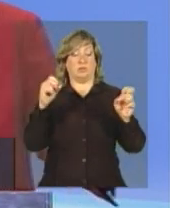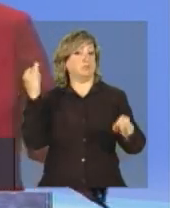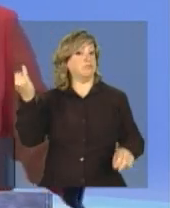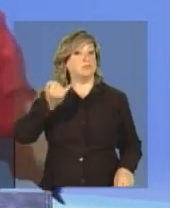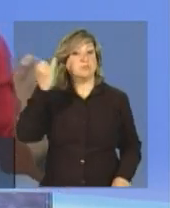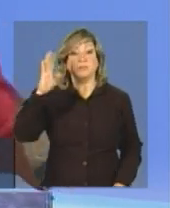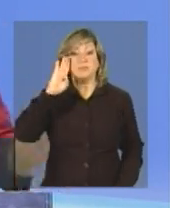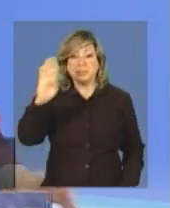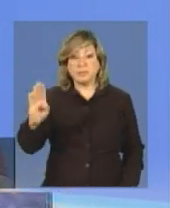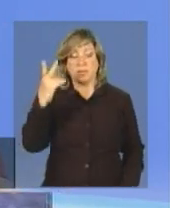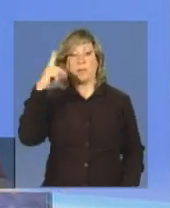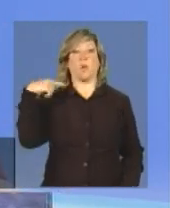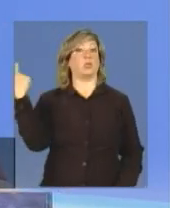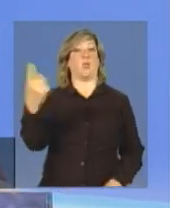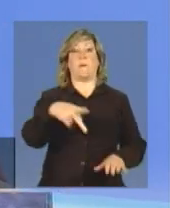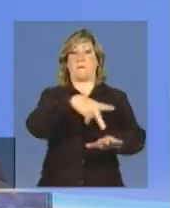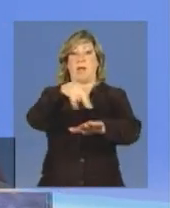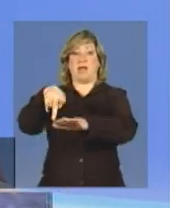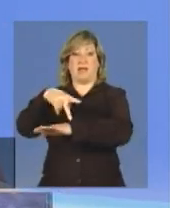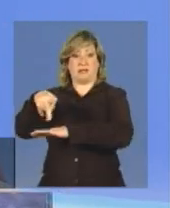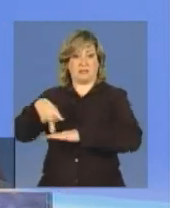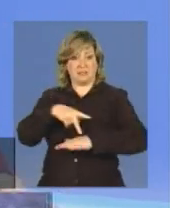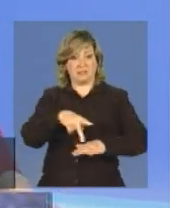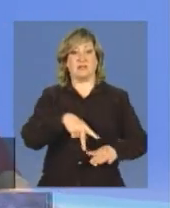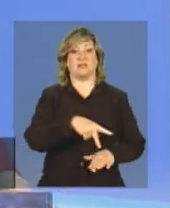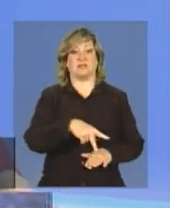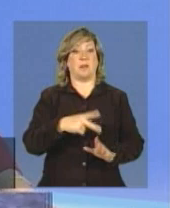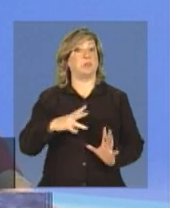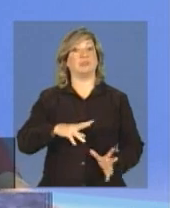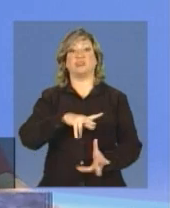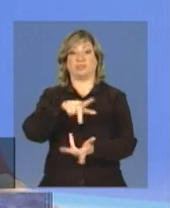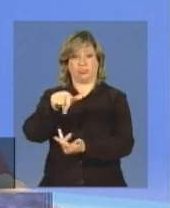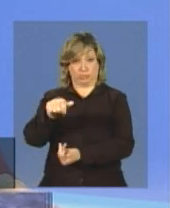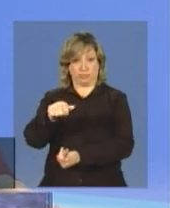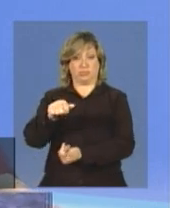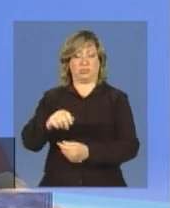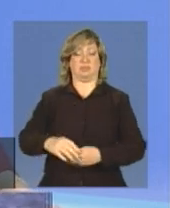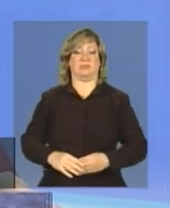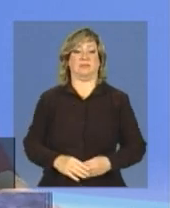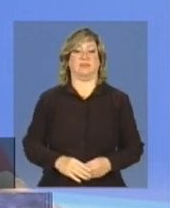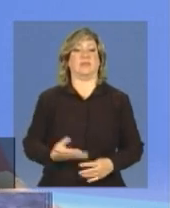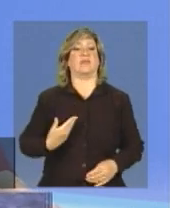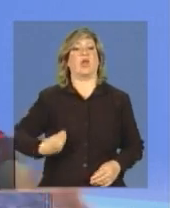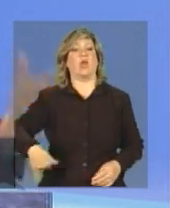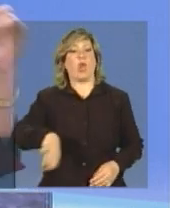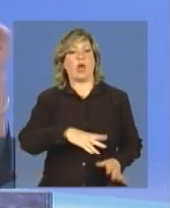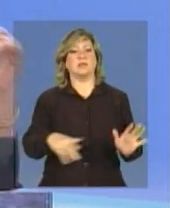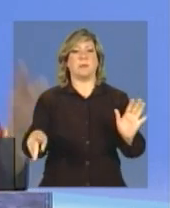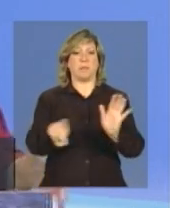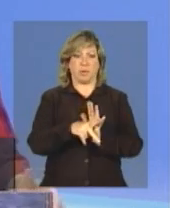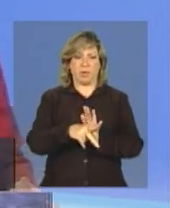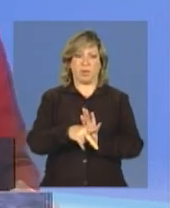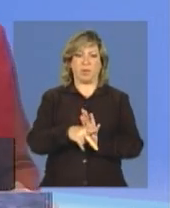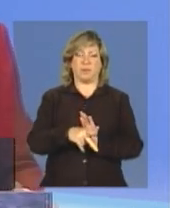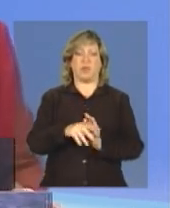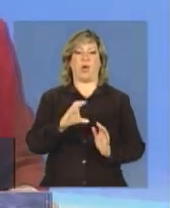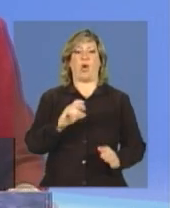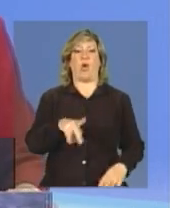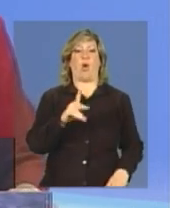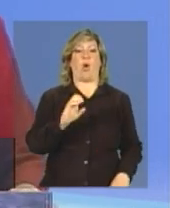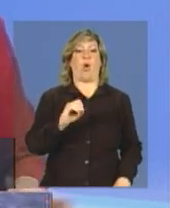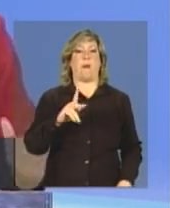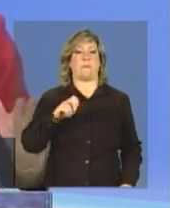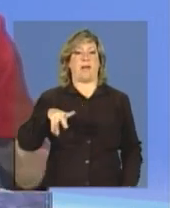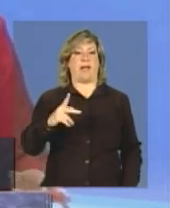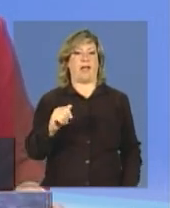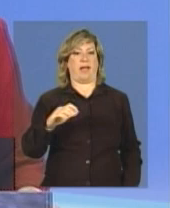questão fundamental para os países e para a humanidade. Nós próprios, em Copenhague, tomamos